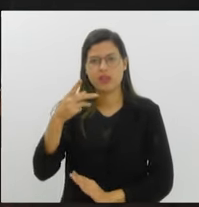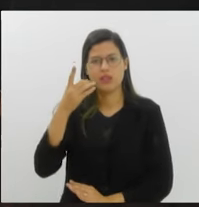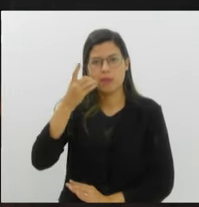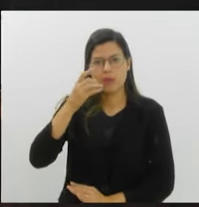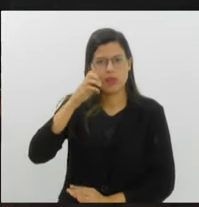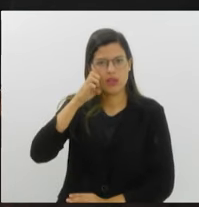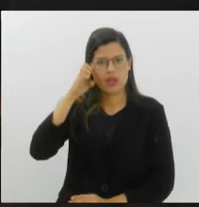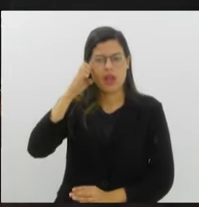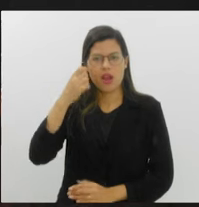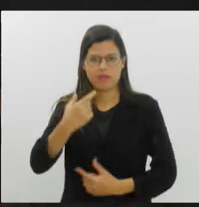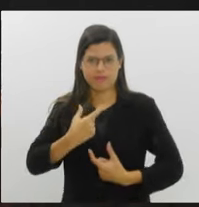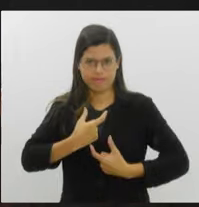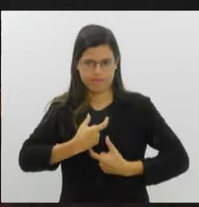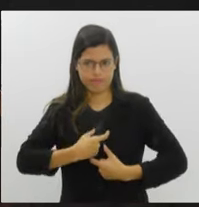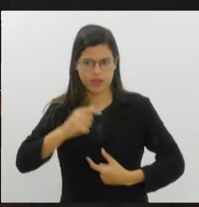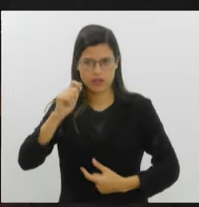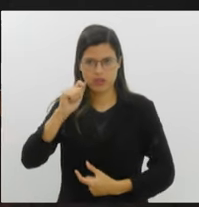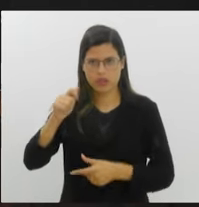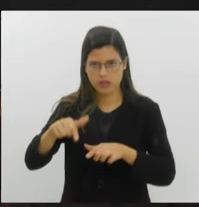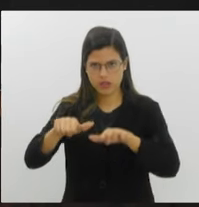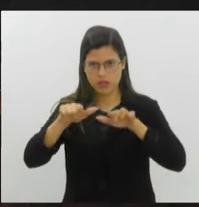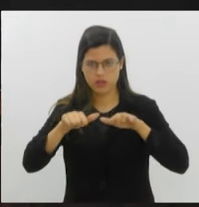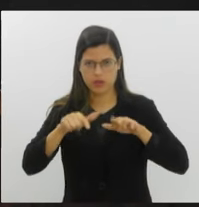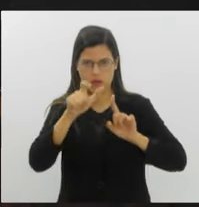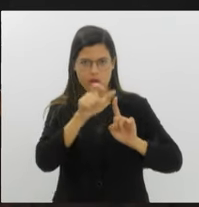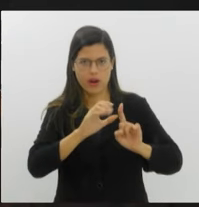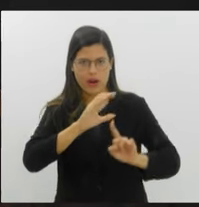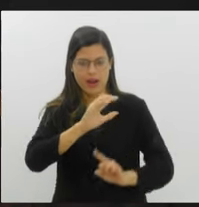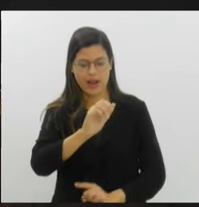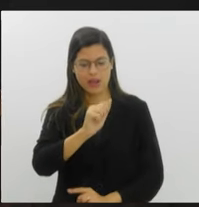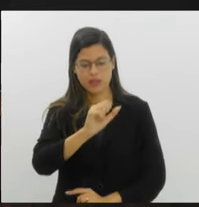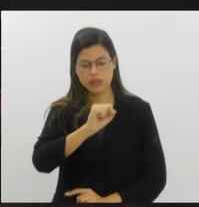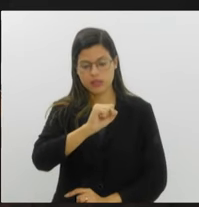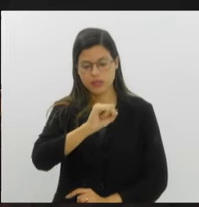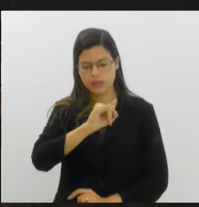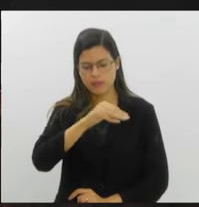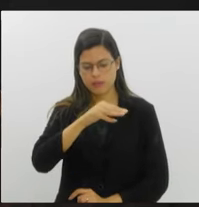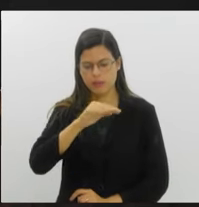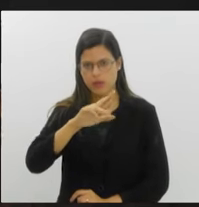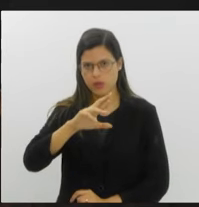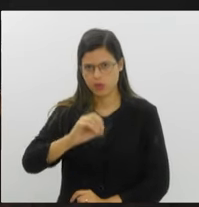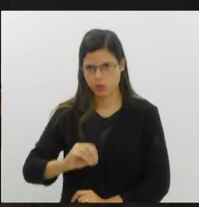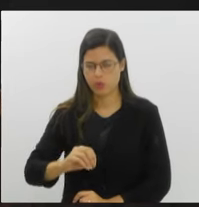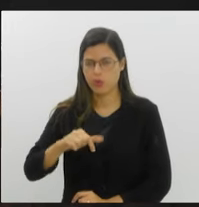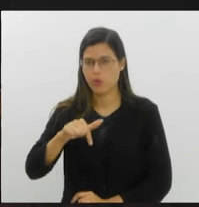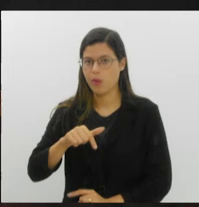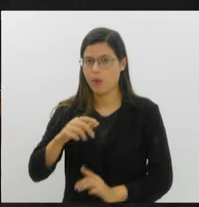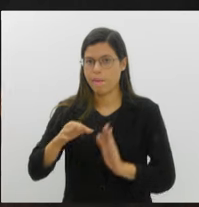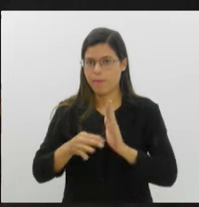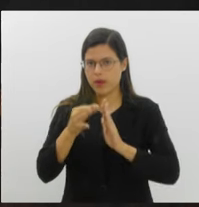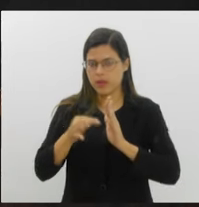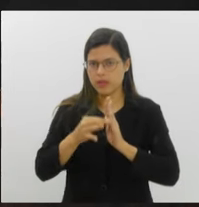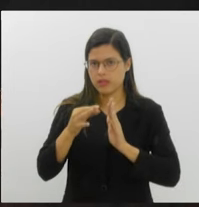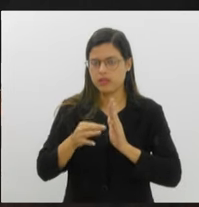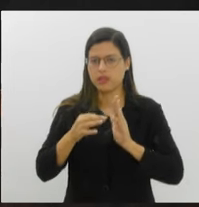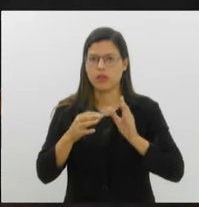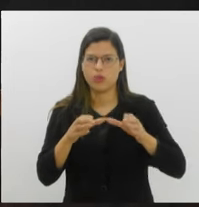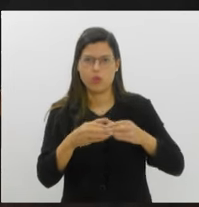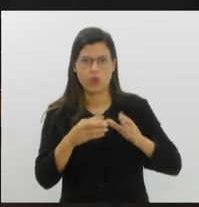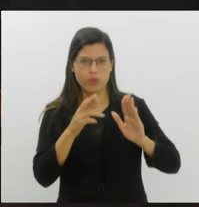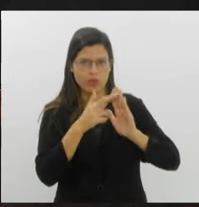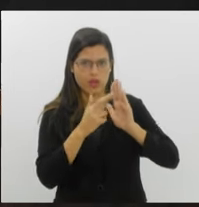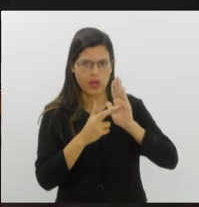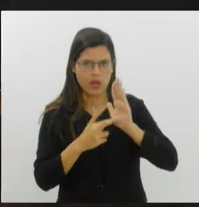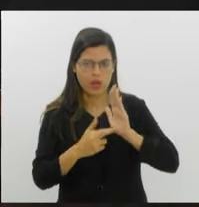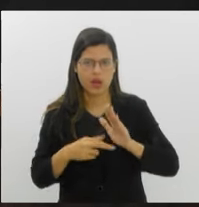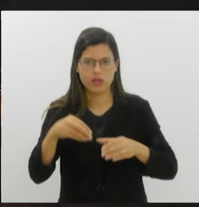medalha Tiradentes e o seu respectivo diploma ao senhor Casimiro Miguel Vieira da Silva Ferreira. Parecer da Comissão de Normas Internas e